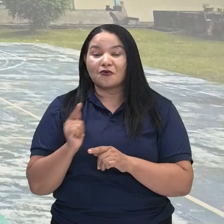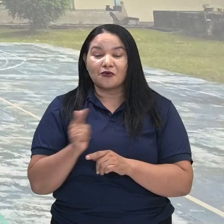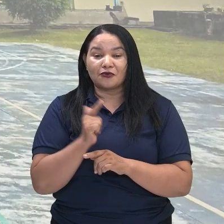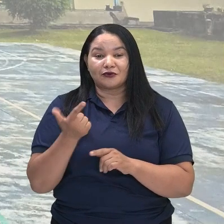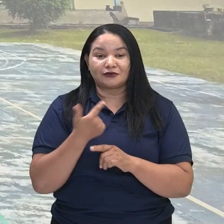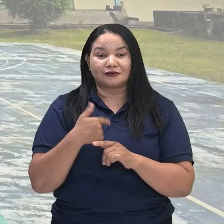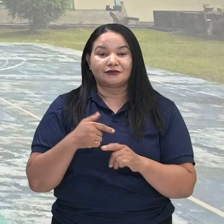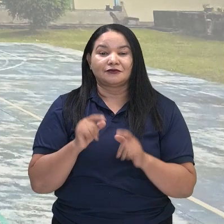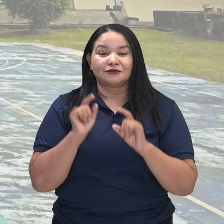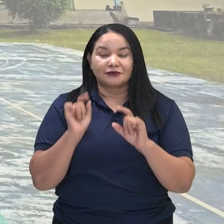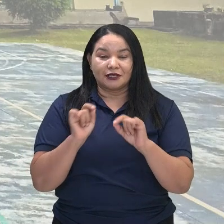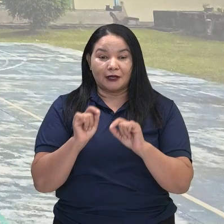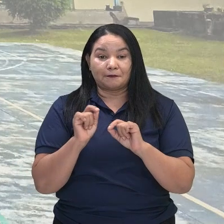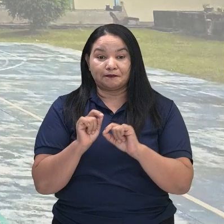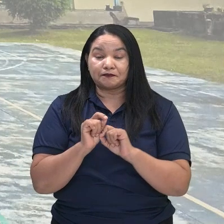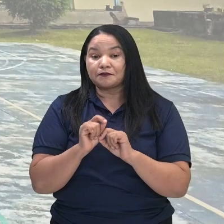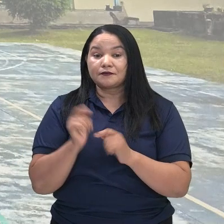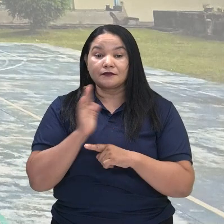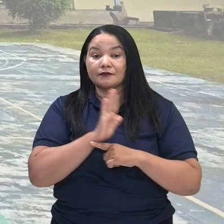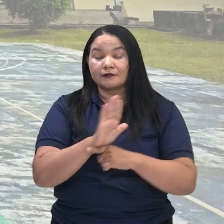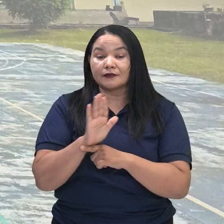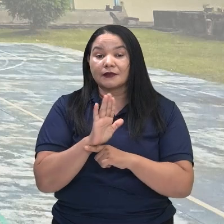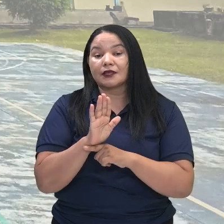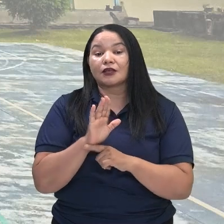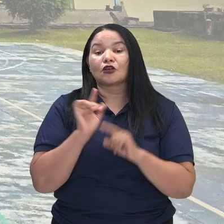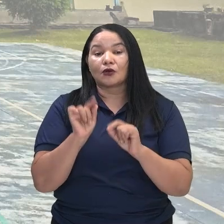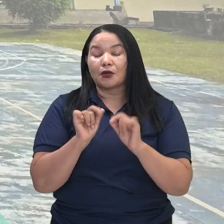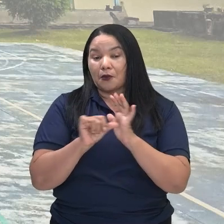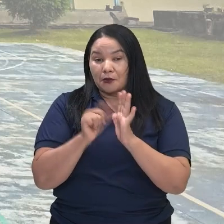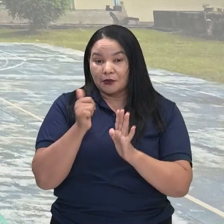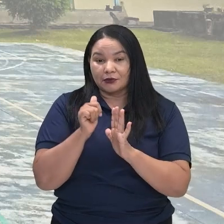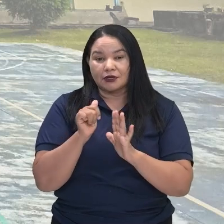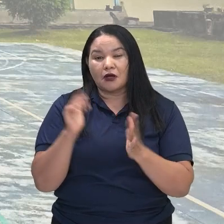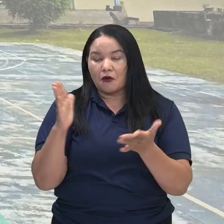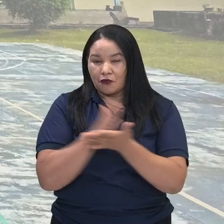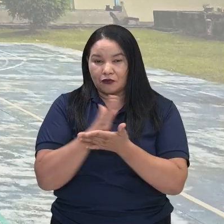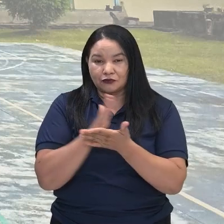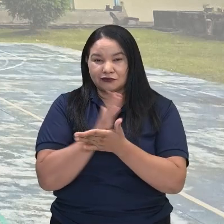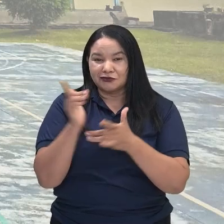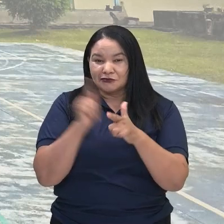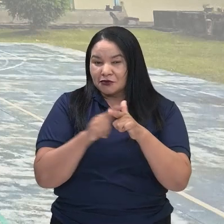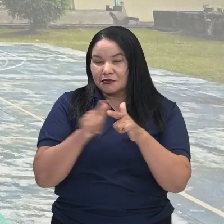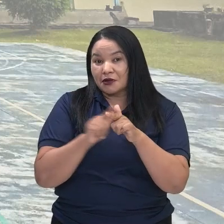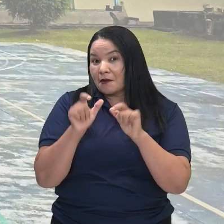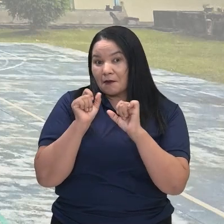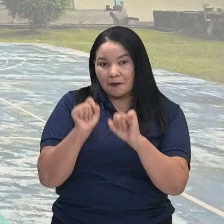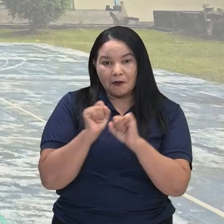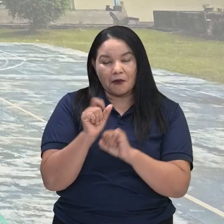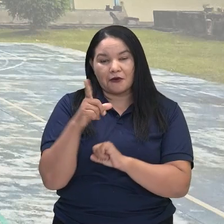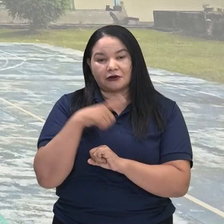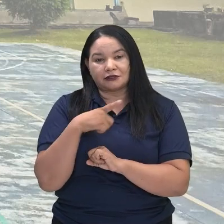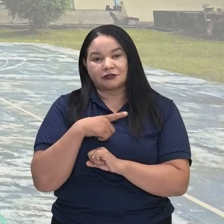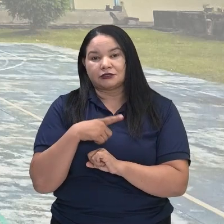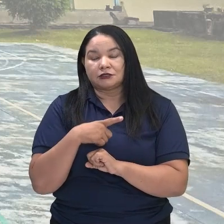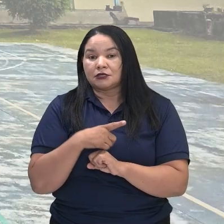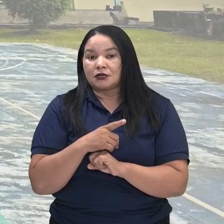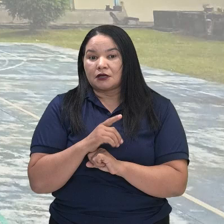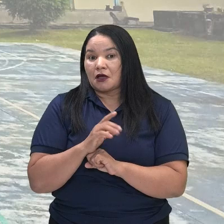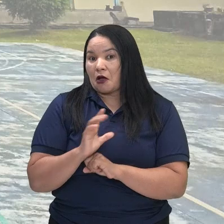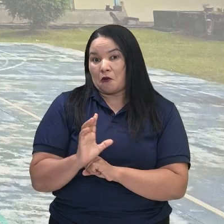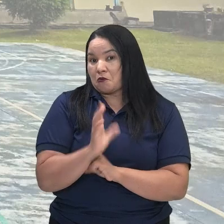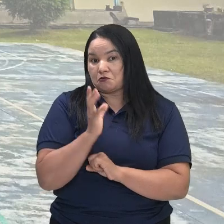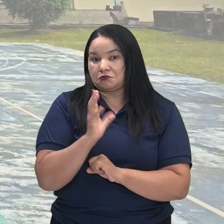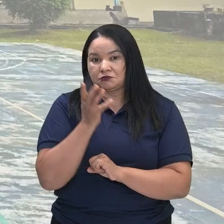primeiros socorros. Vamos relembrar aí quais foram as situações de acidente que eu falei para vocês que podem ocorrer tanto